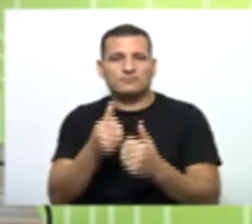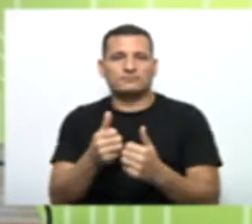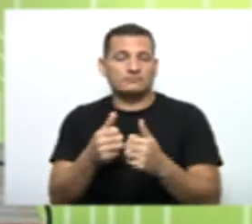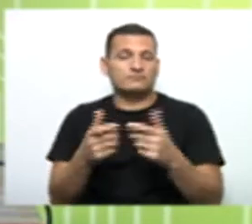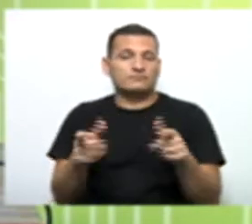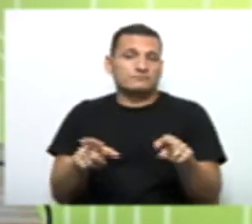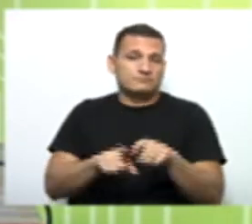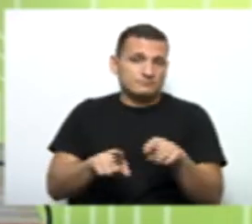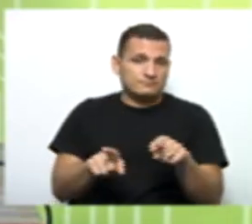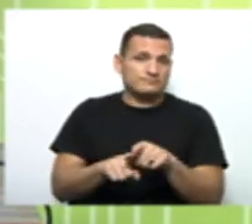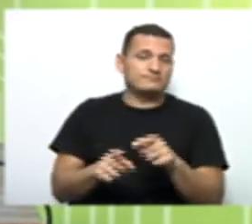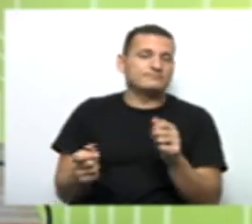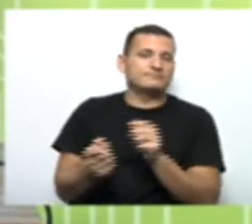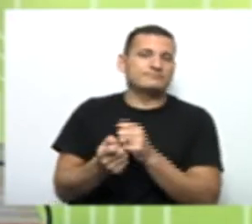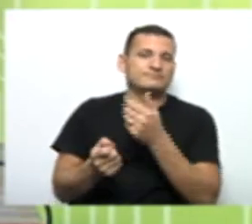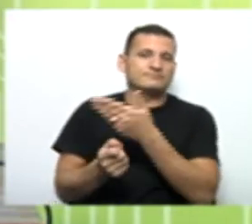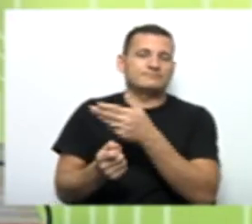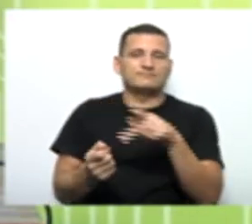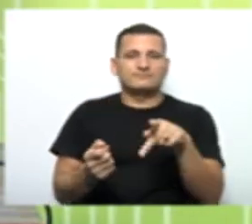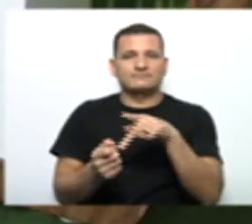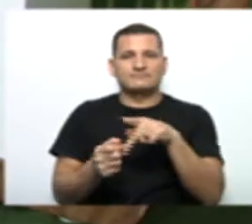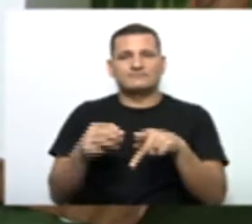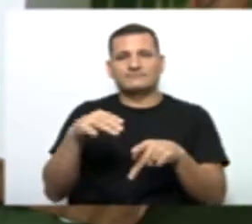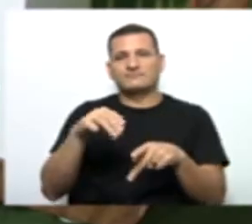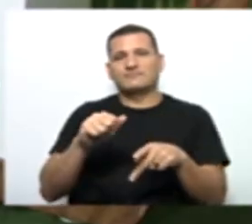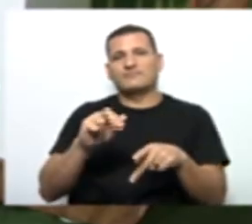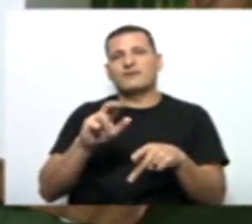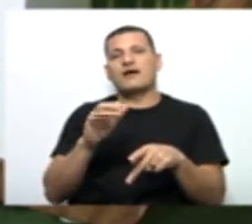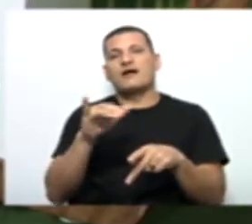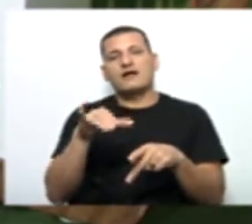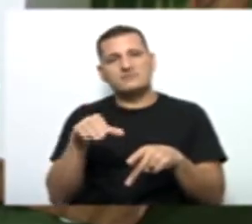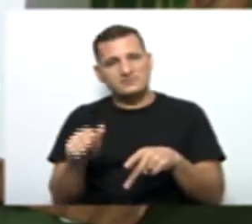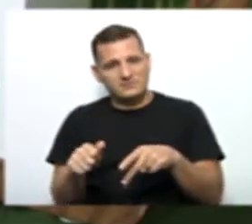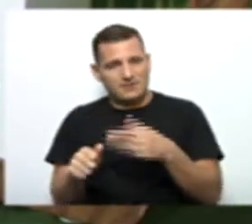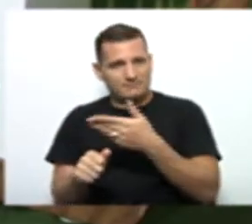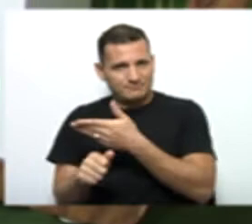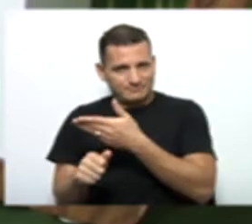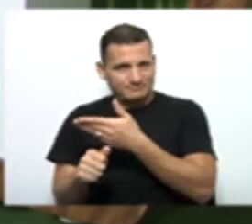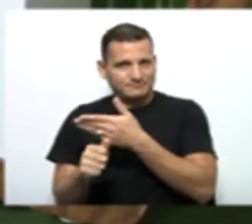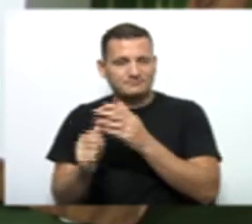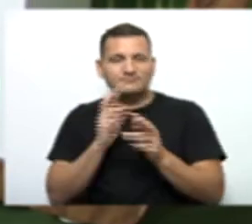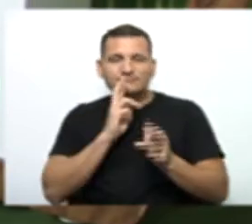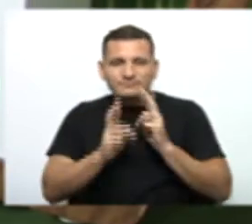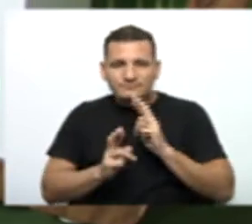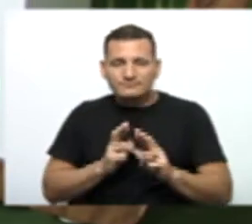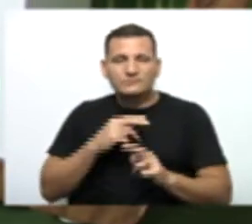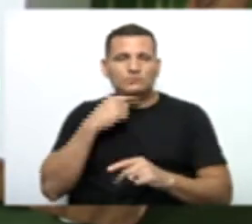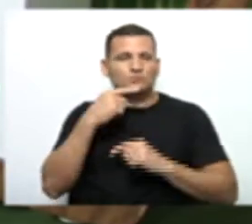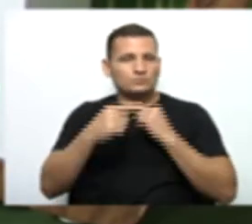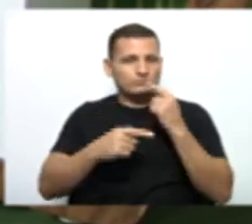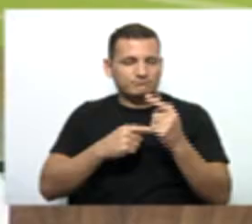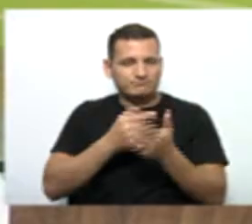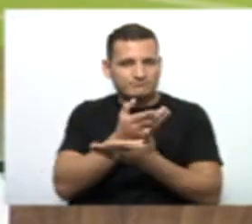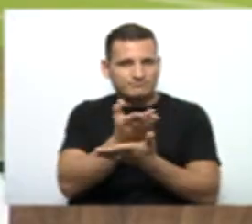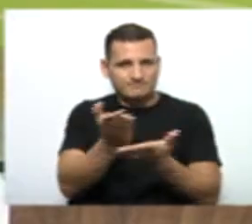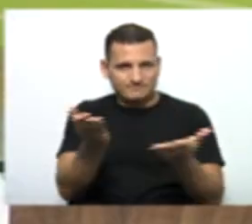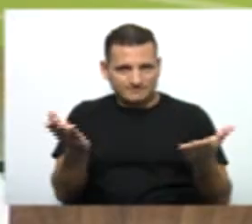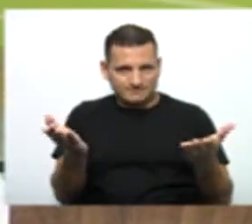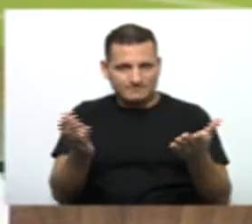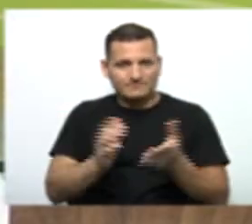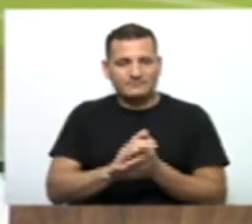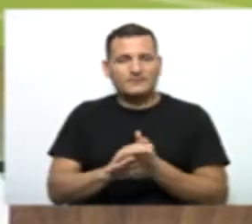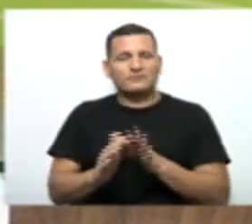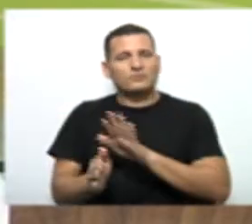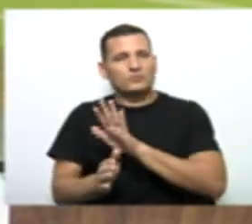aqui também com o auxílio da professora Márcia, que vai estar acompanhando os questionamentos de vocês e as dúvidas. Obrigada, professor Willis.